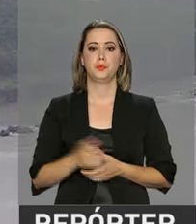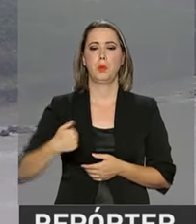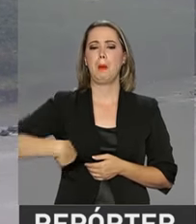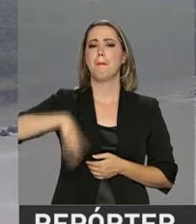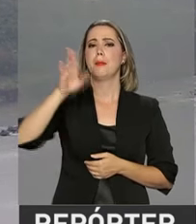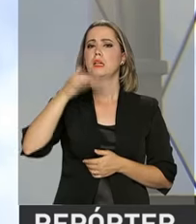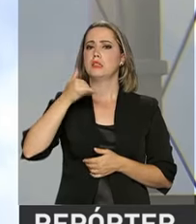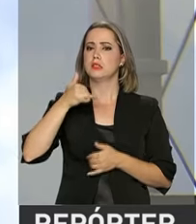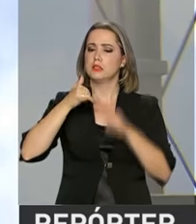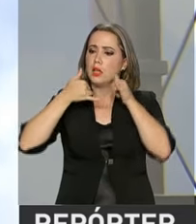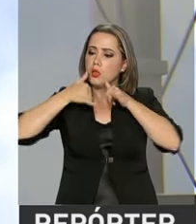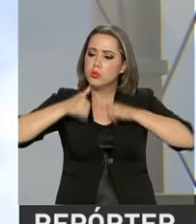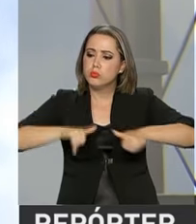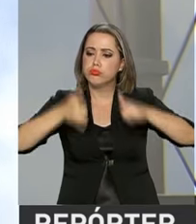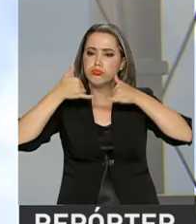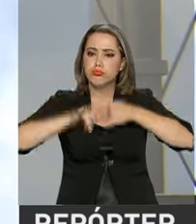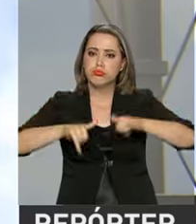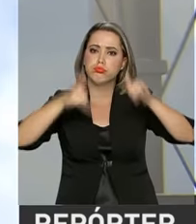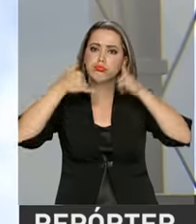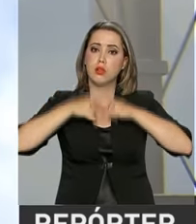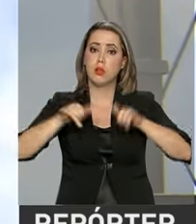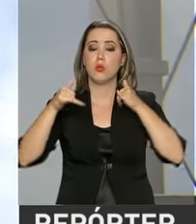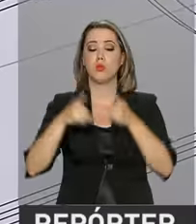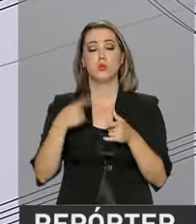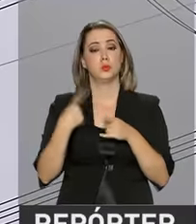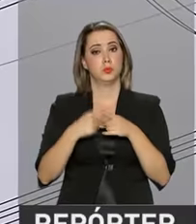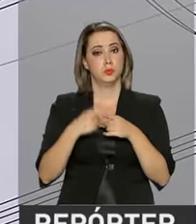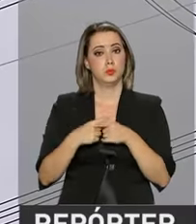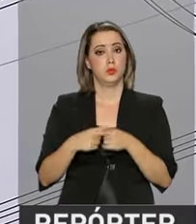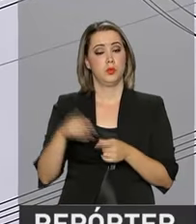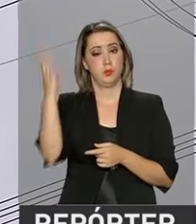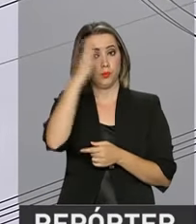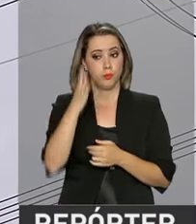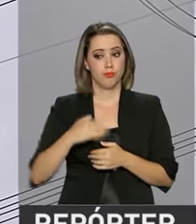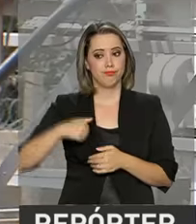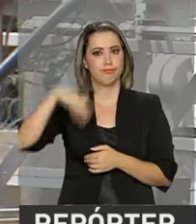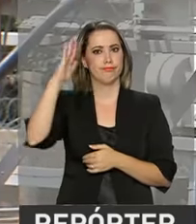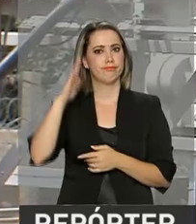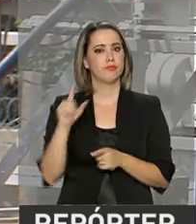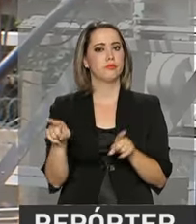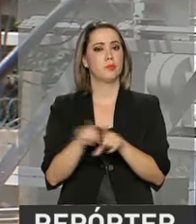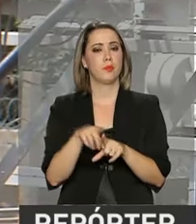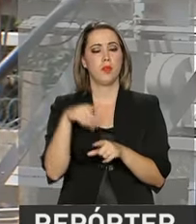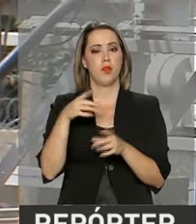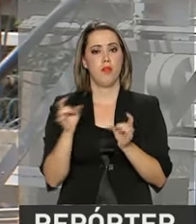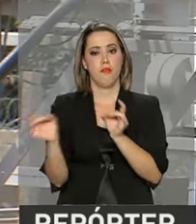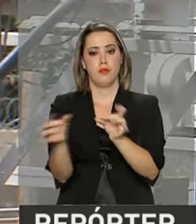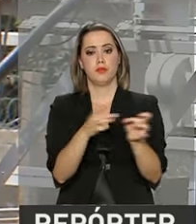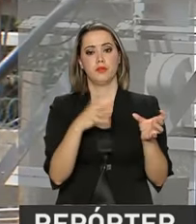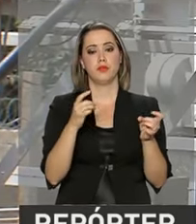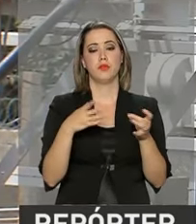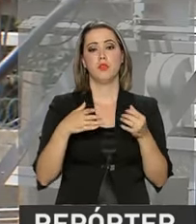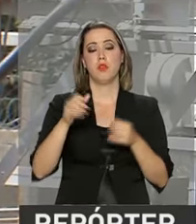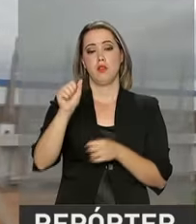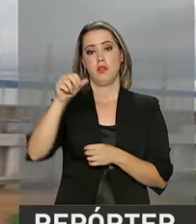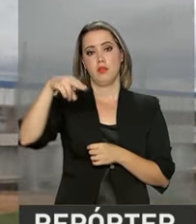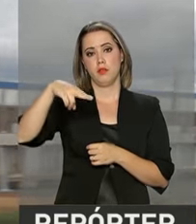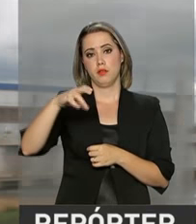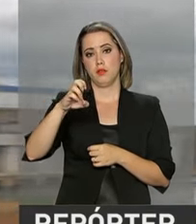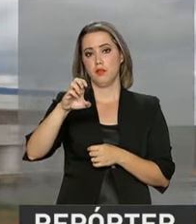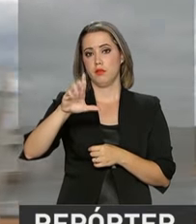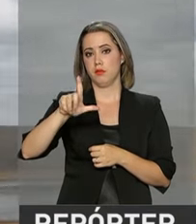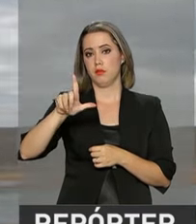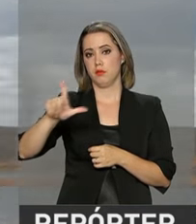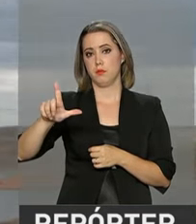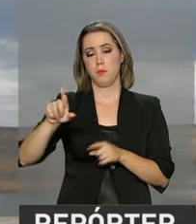energia elétrica para atender o consumo dos brasileiros o leilão realizado pela agência nacional de energia elétrica enee el vai